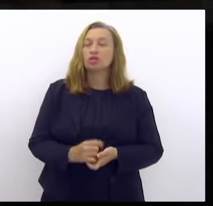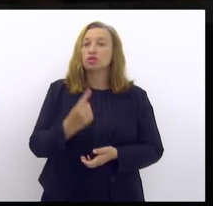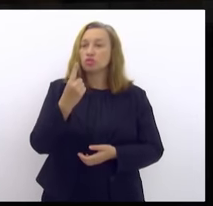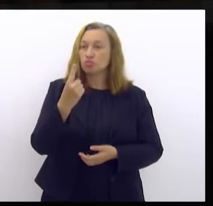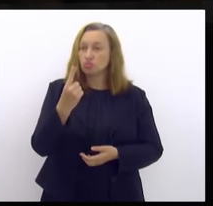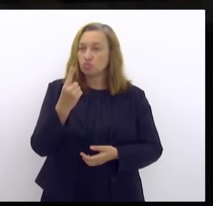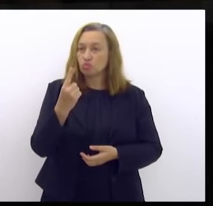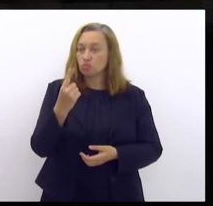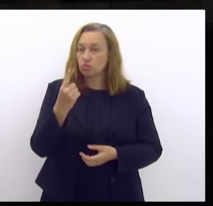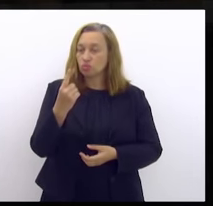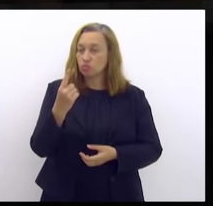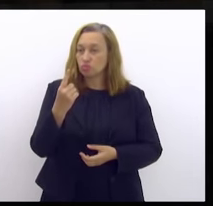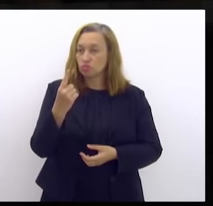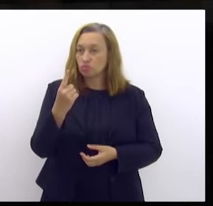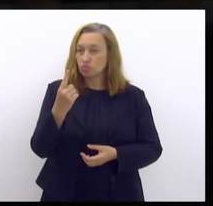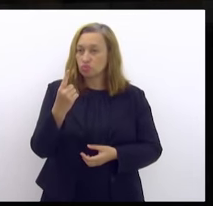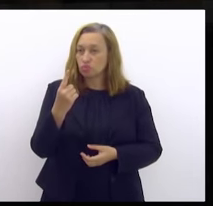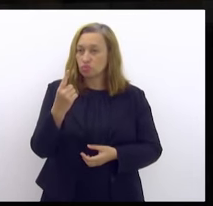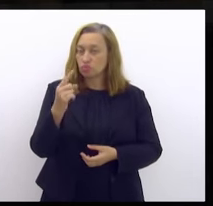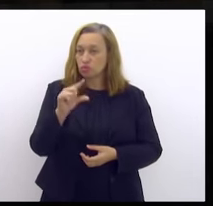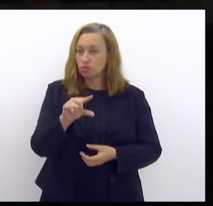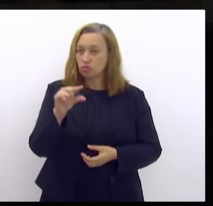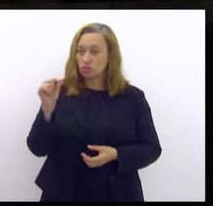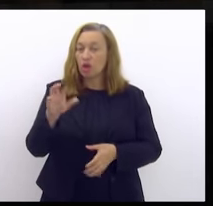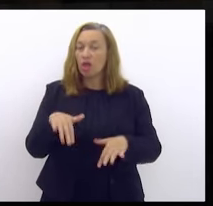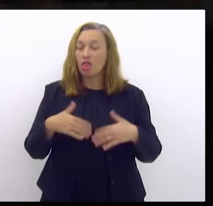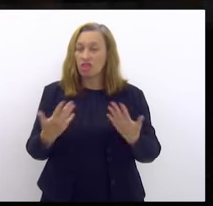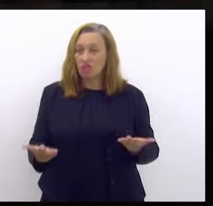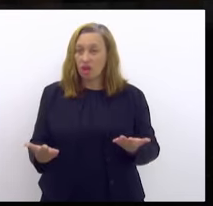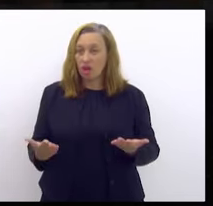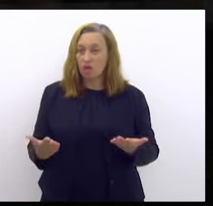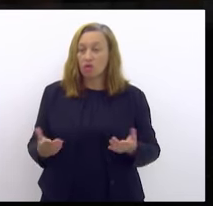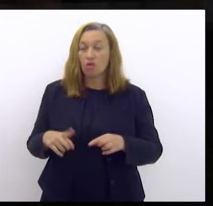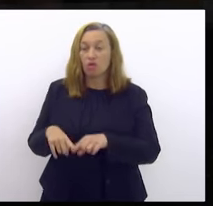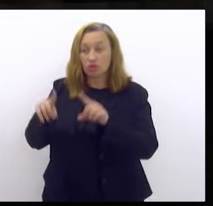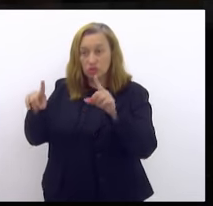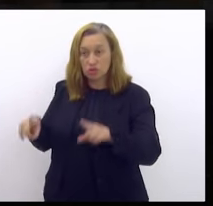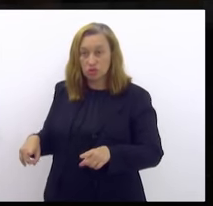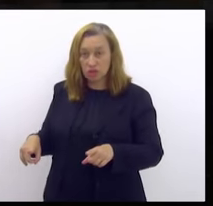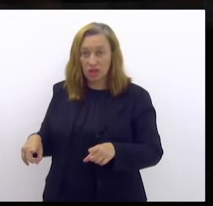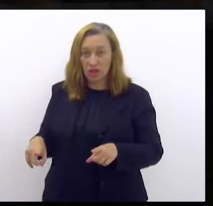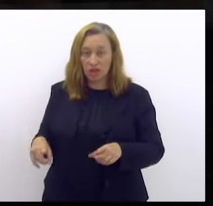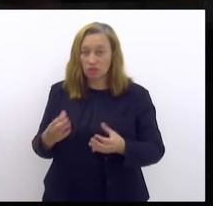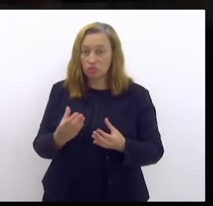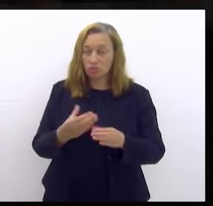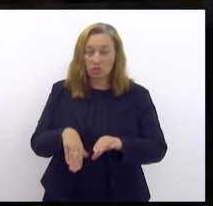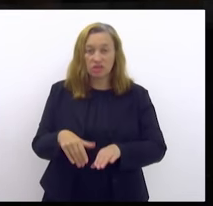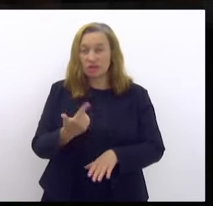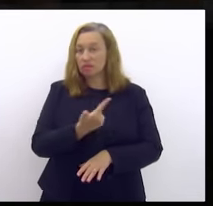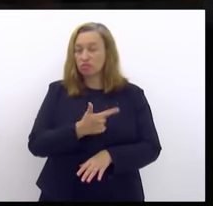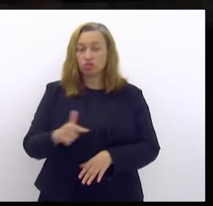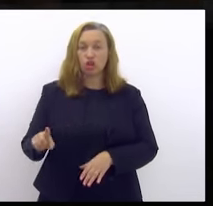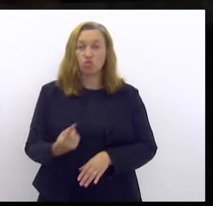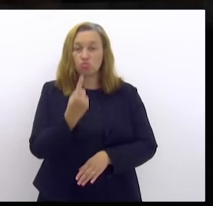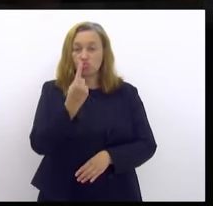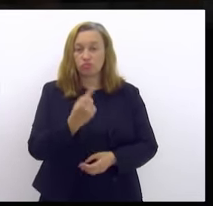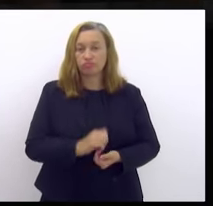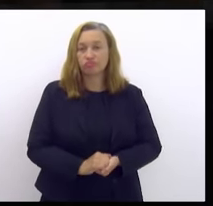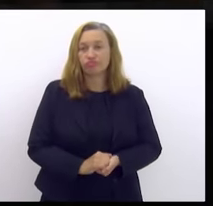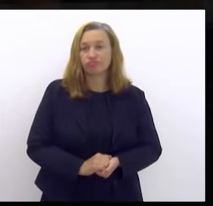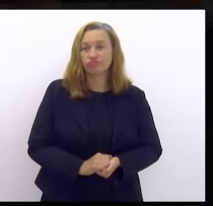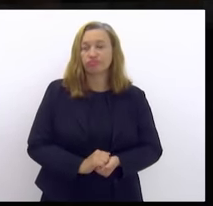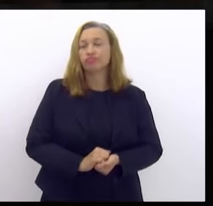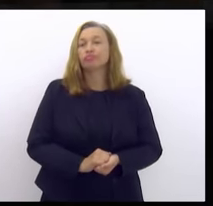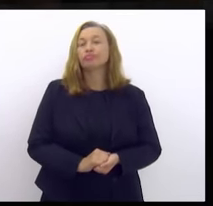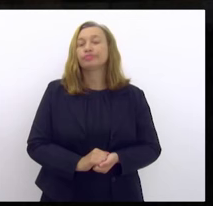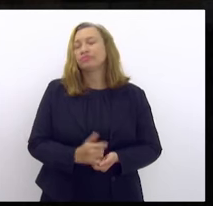requisitado. Então, funcionário com matrícula do Estado não tem nenhum. E por aí